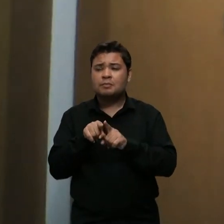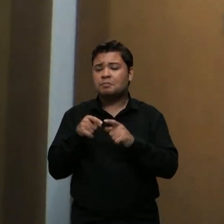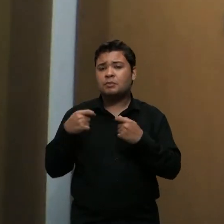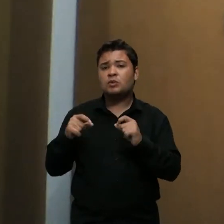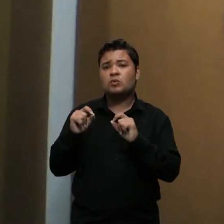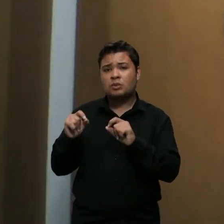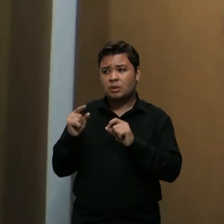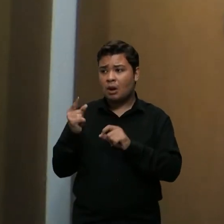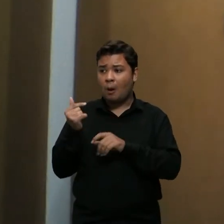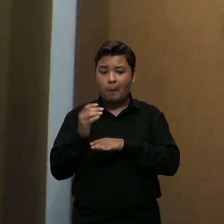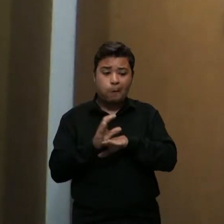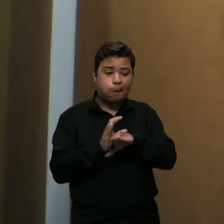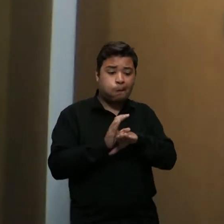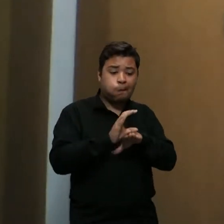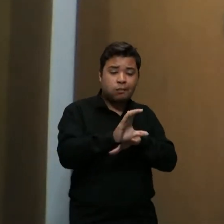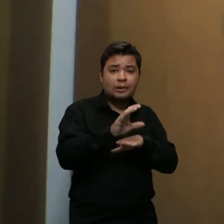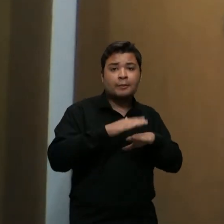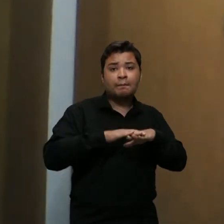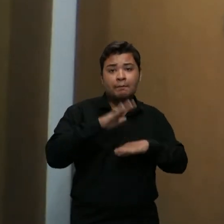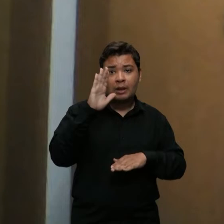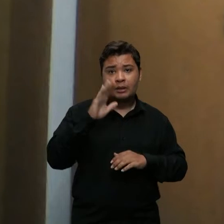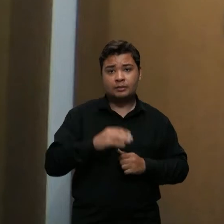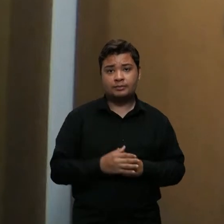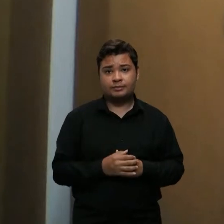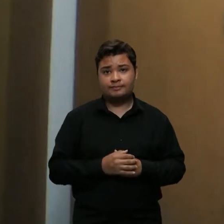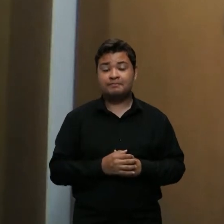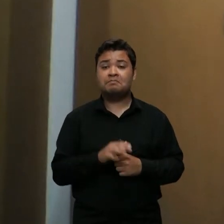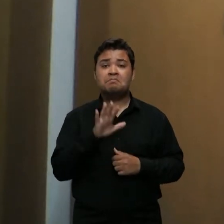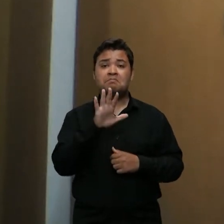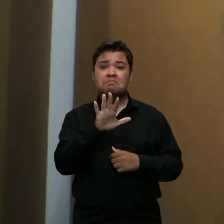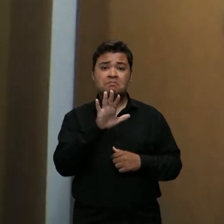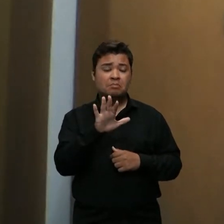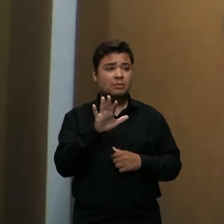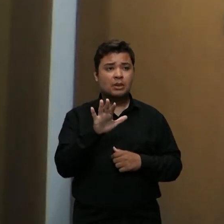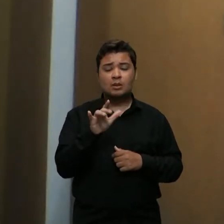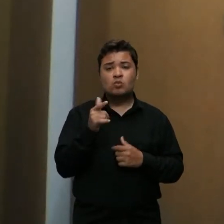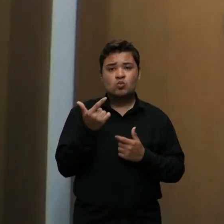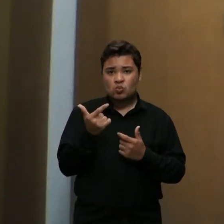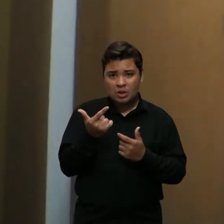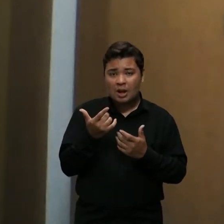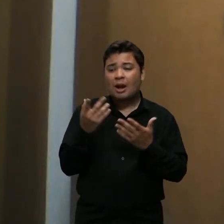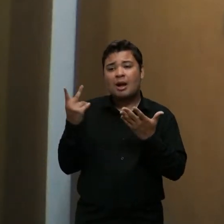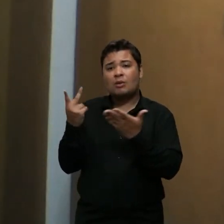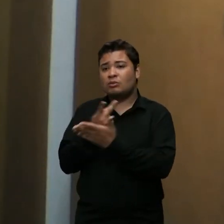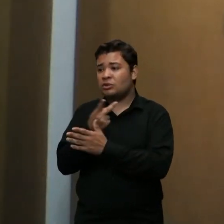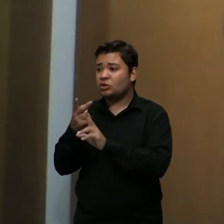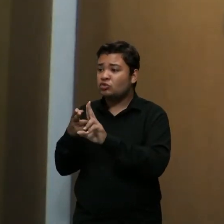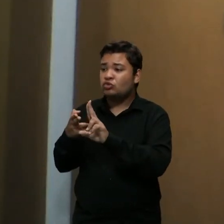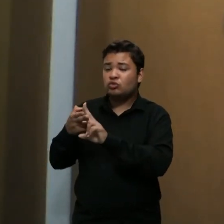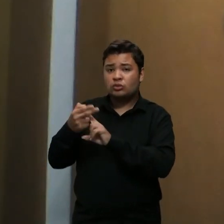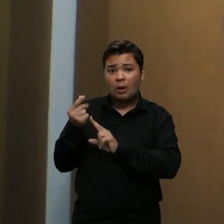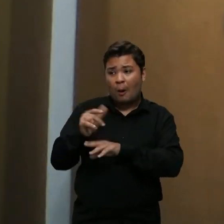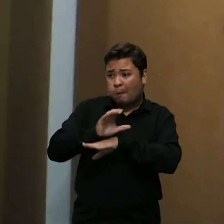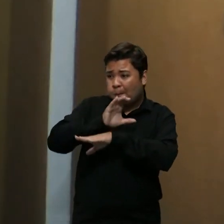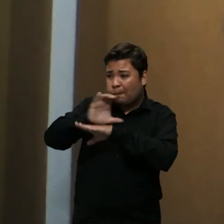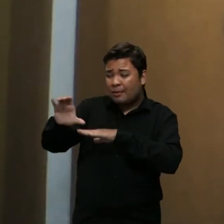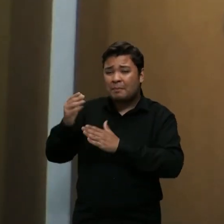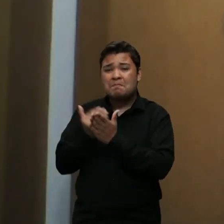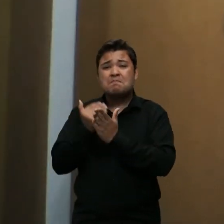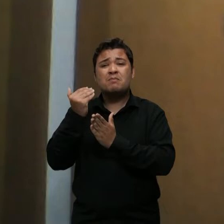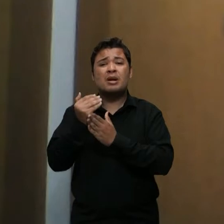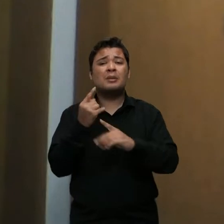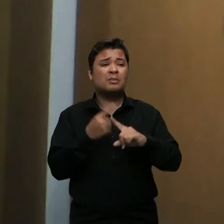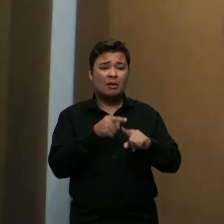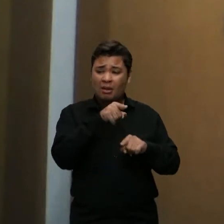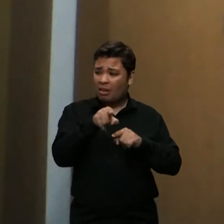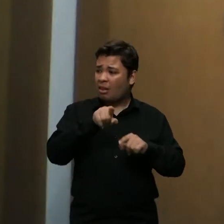investimentos, então, gerar mais custos, mais gastos para o nosso sistema único de saúde, para poder investir não só nos programas já